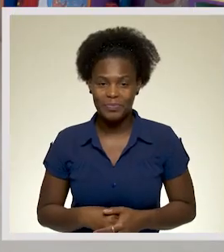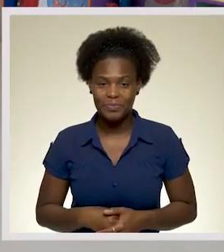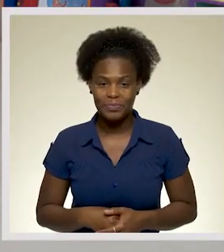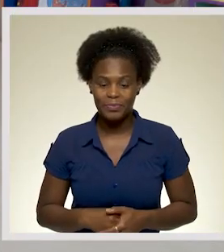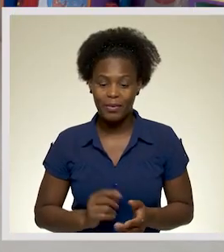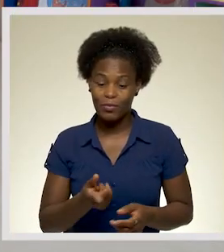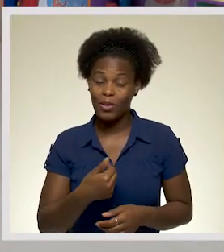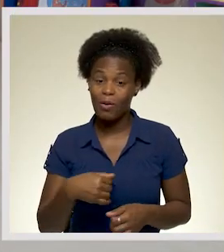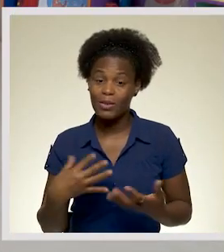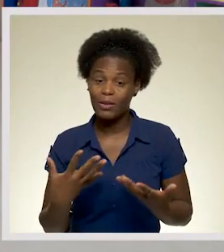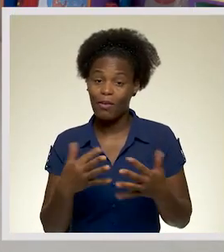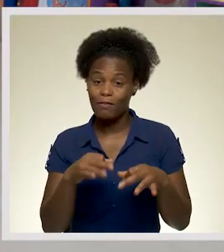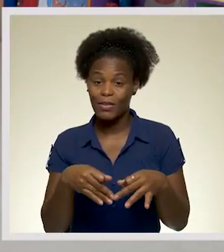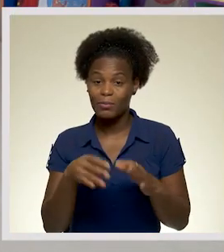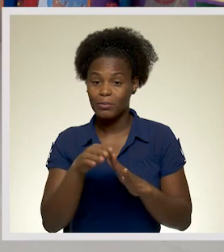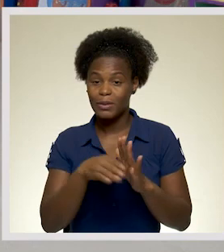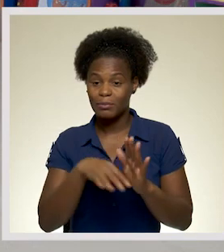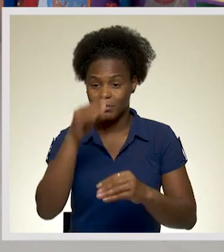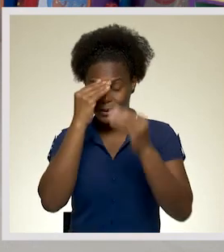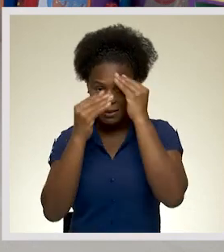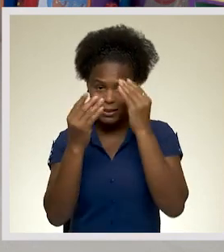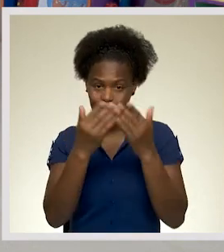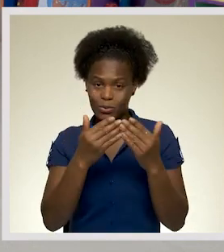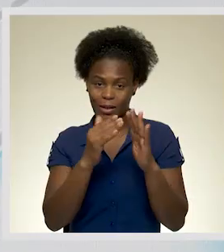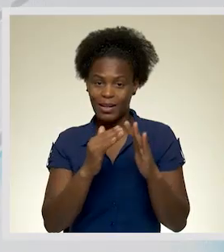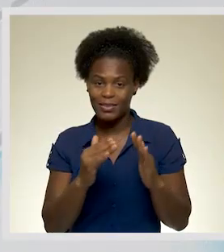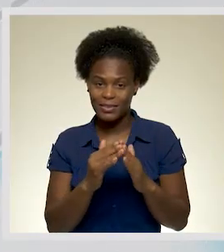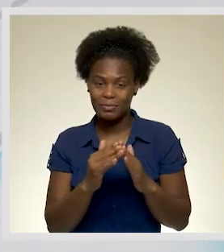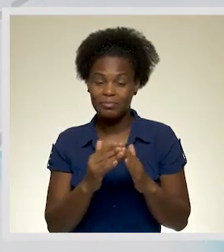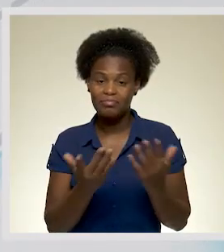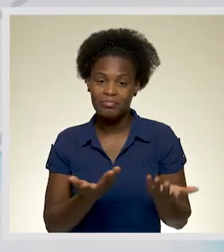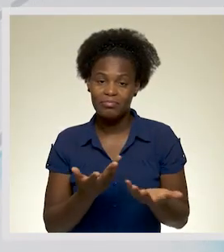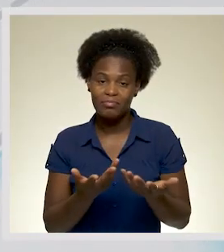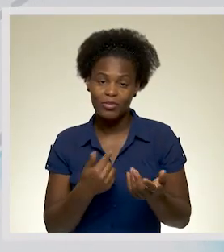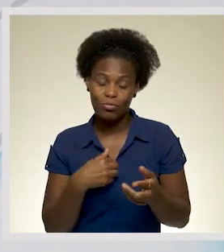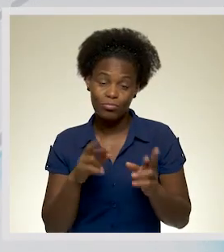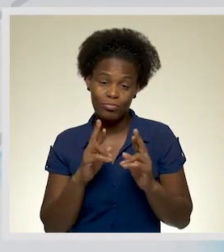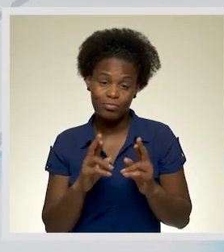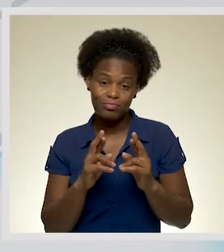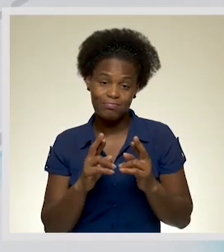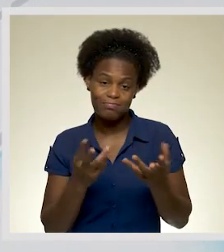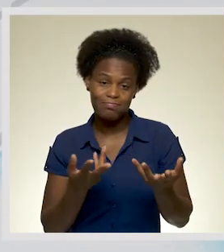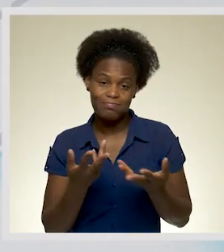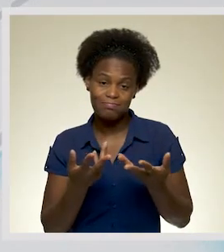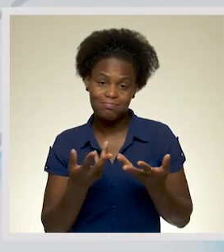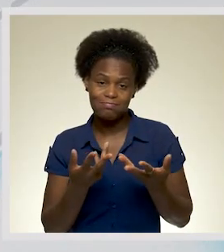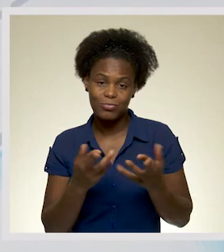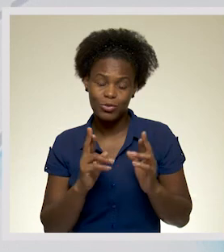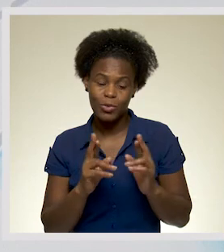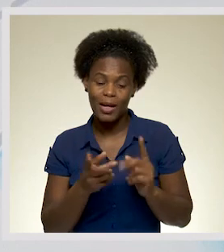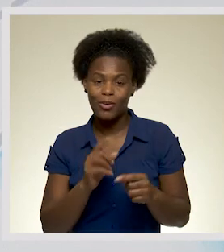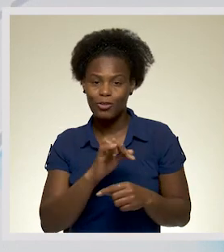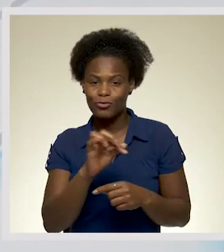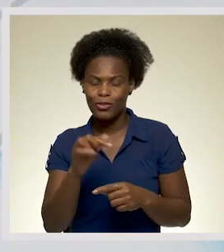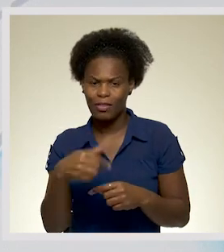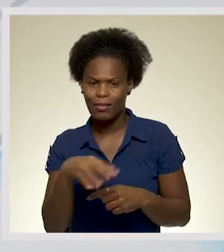Chegamos ao fim do programa Aprender e Estudar em Casa. Espero que tenham